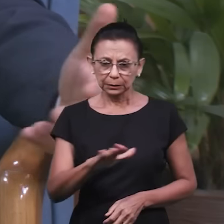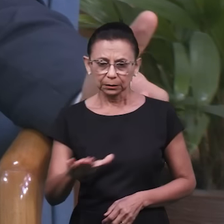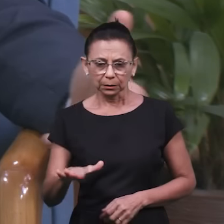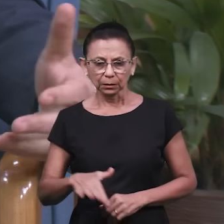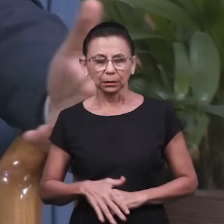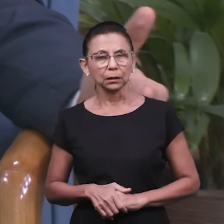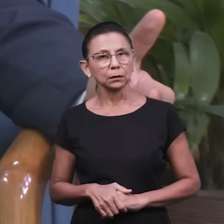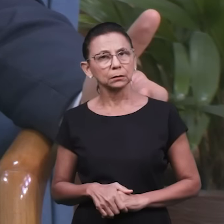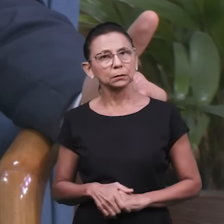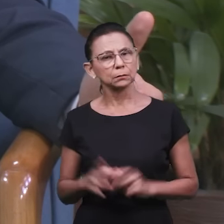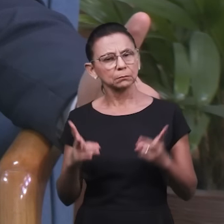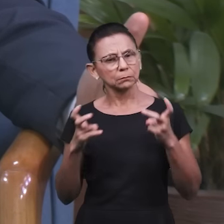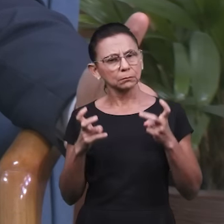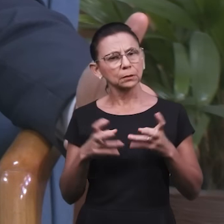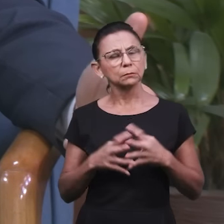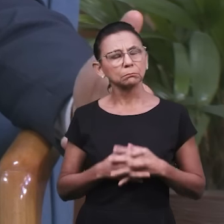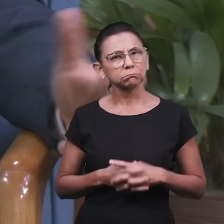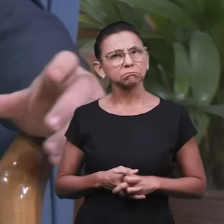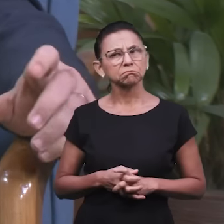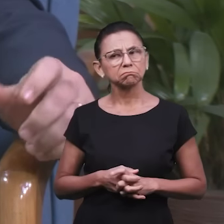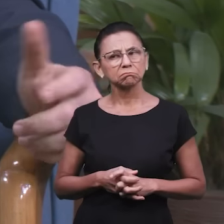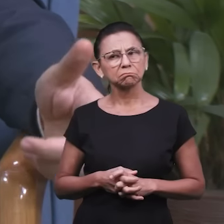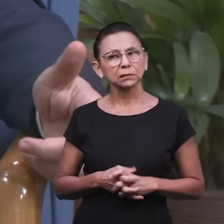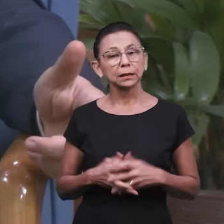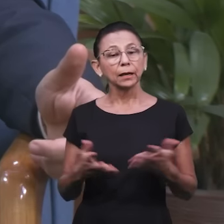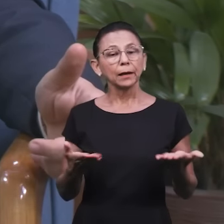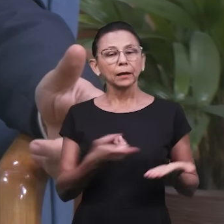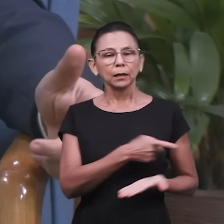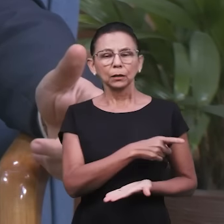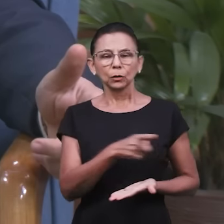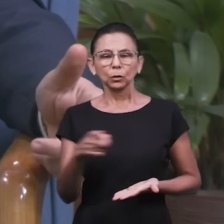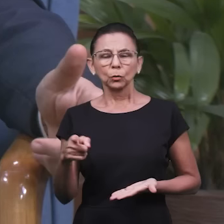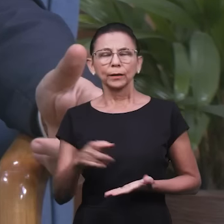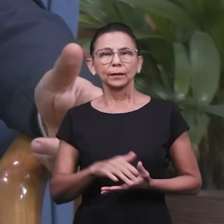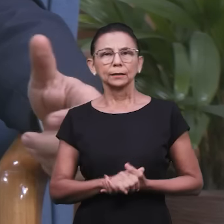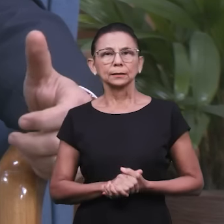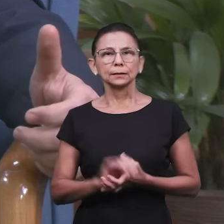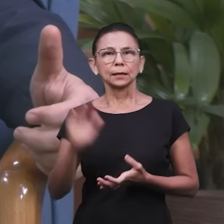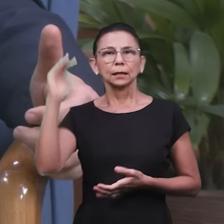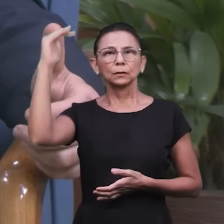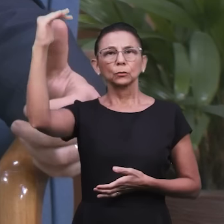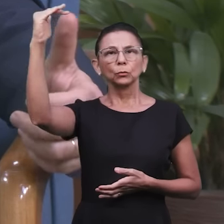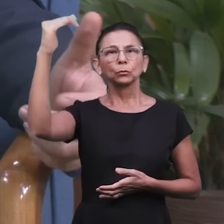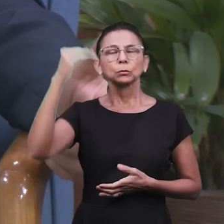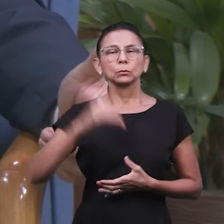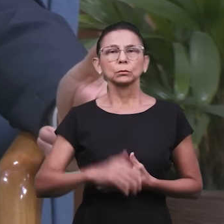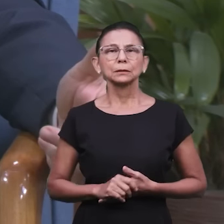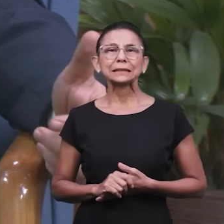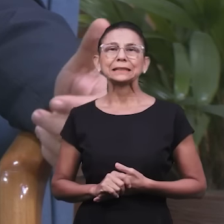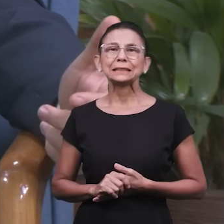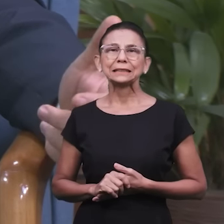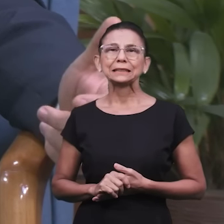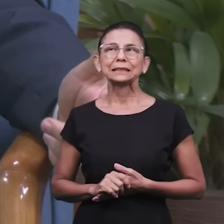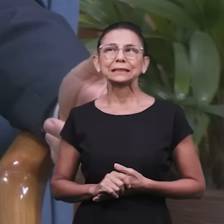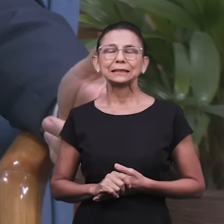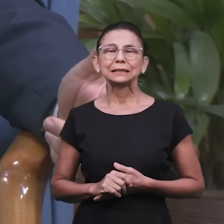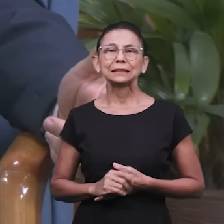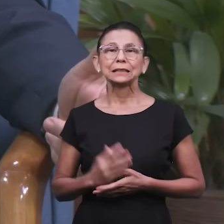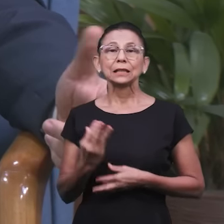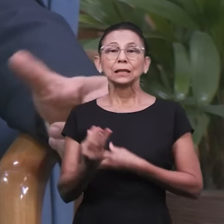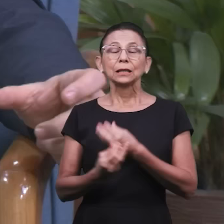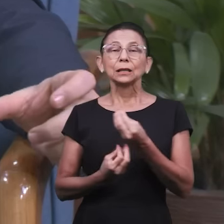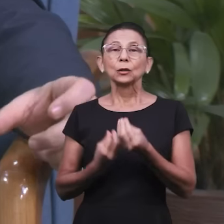gente percebe isso até no dia a dia. Mas e quando essas crianças chegam à fase adulta? Como lidar com